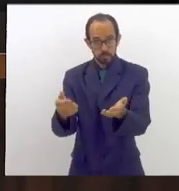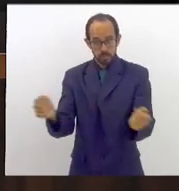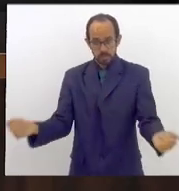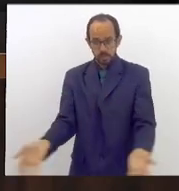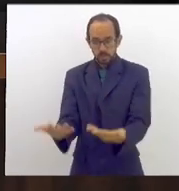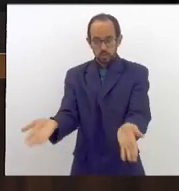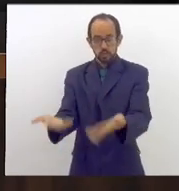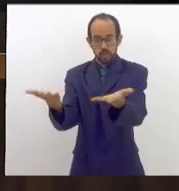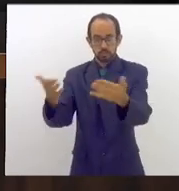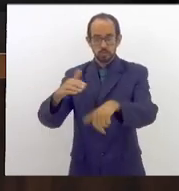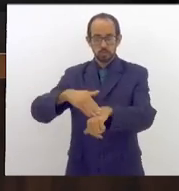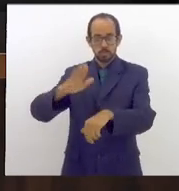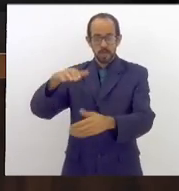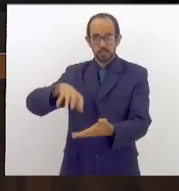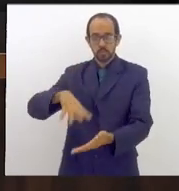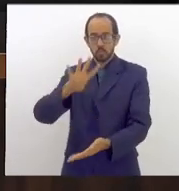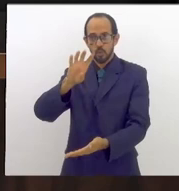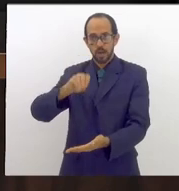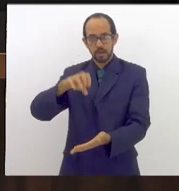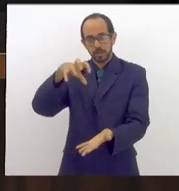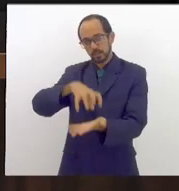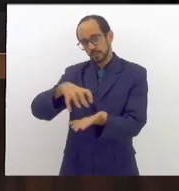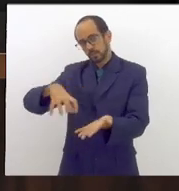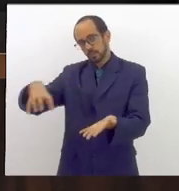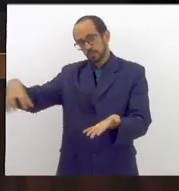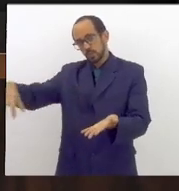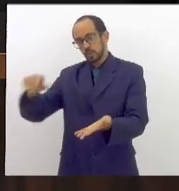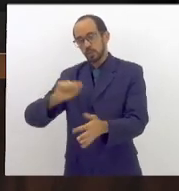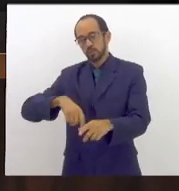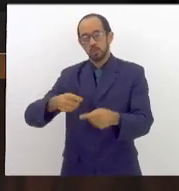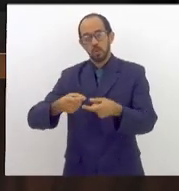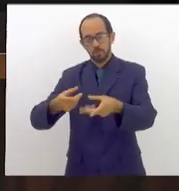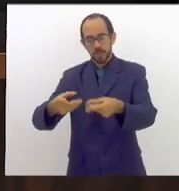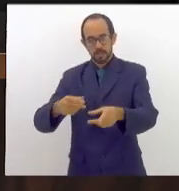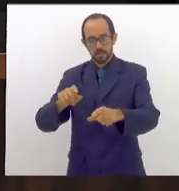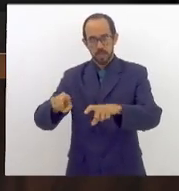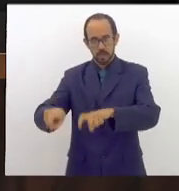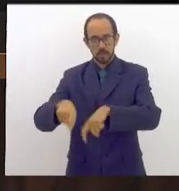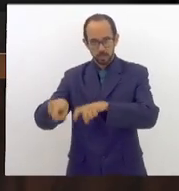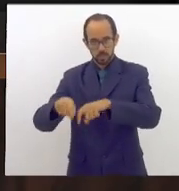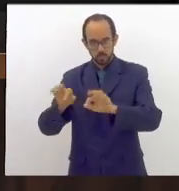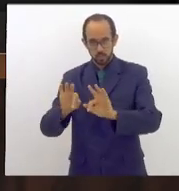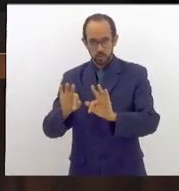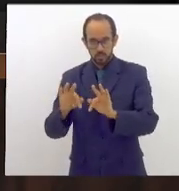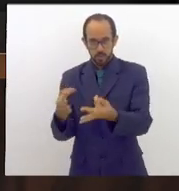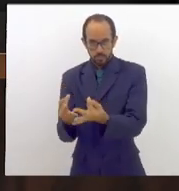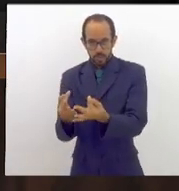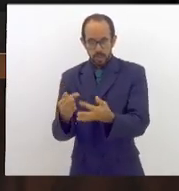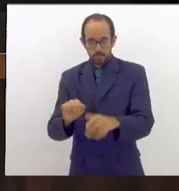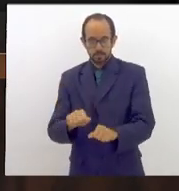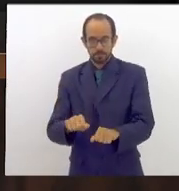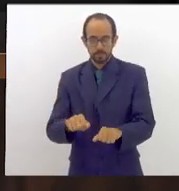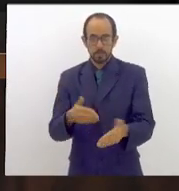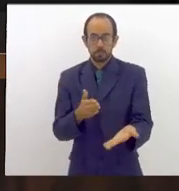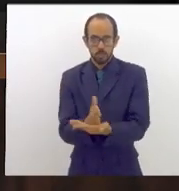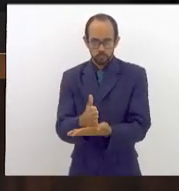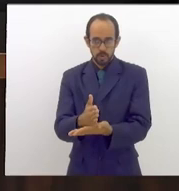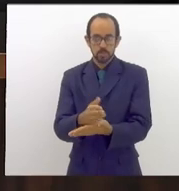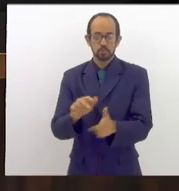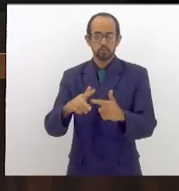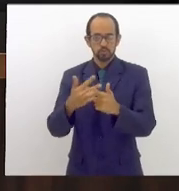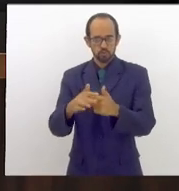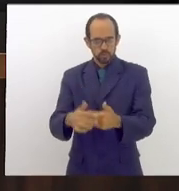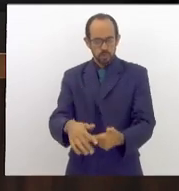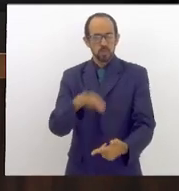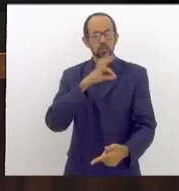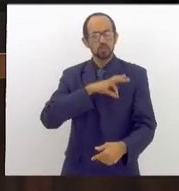do comércio da indústria da Agricultura Familiar e aprovamos a recomposição salarial dos Servidores além de brigar por todas as